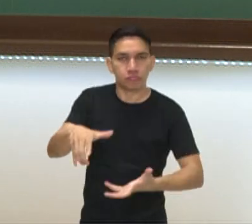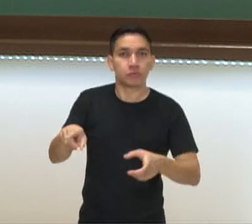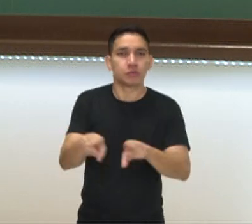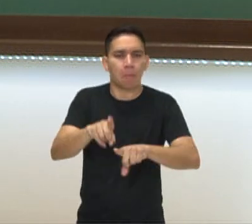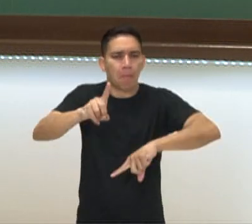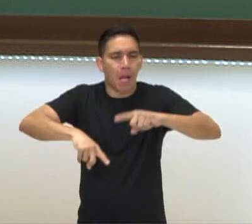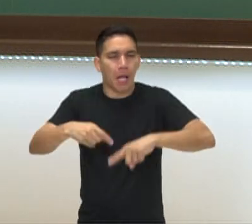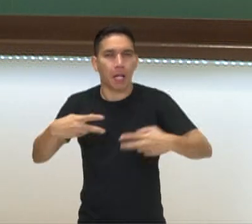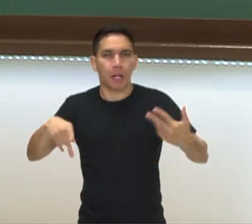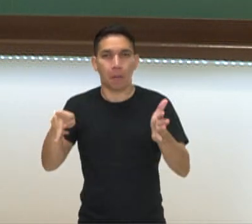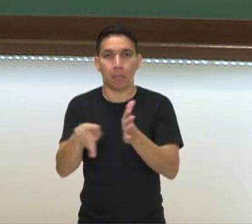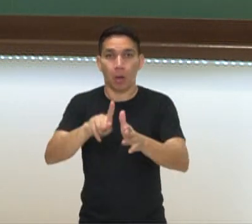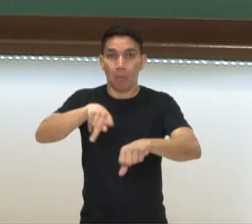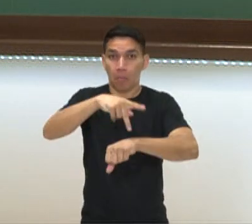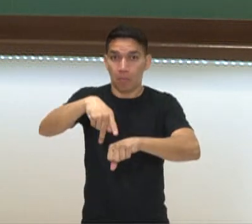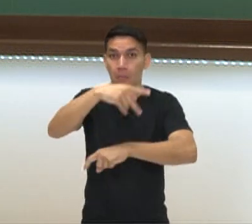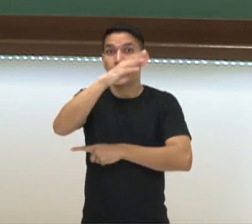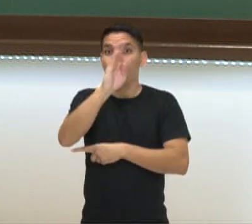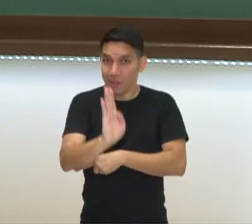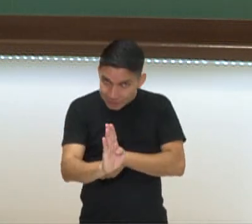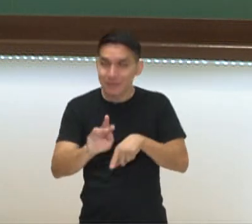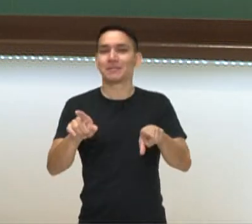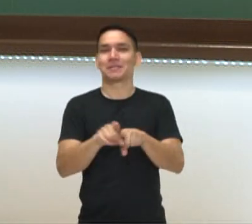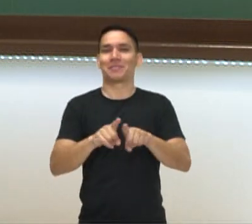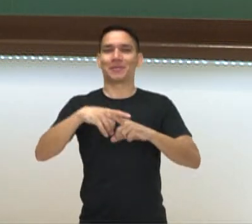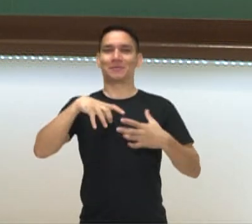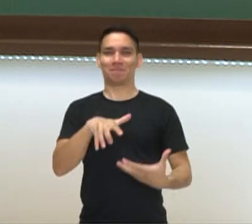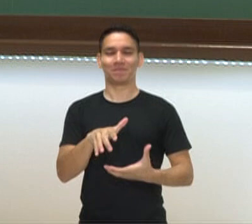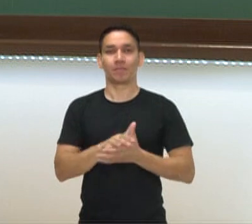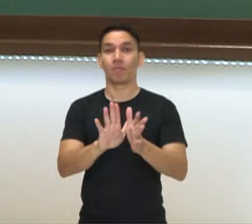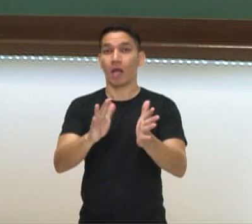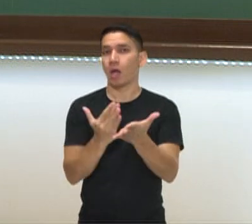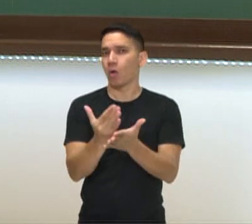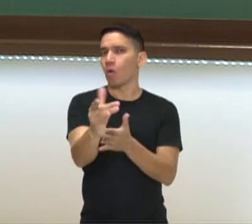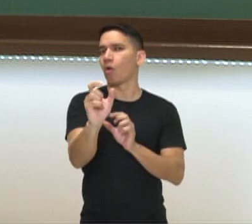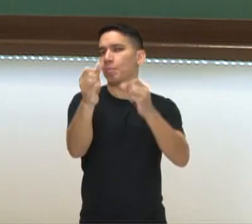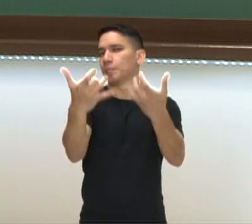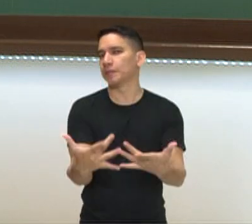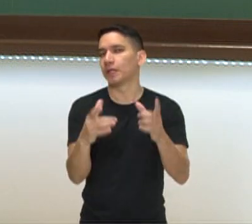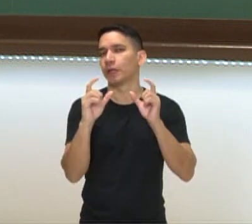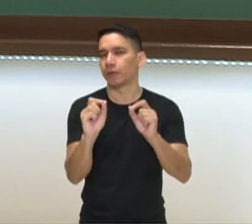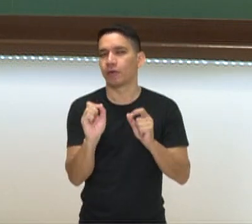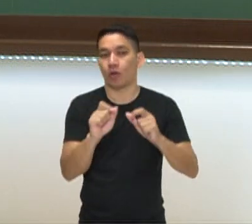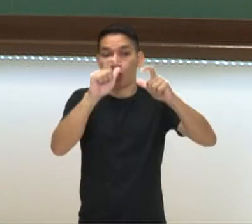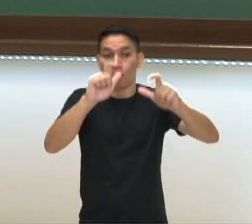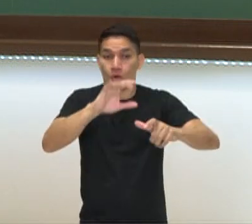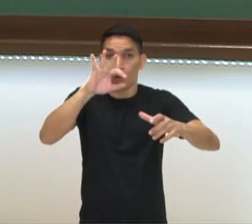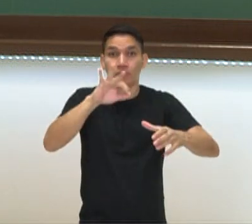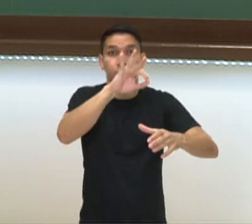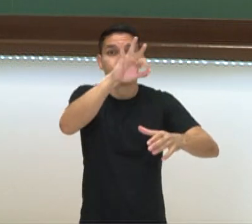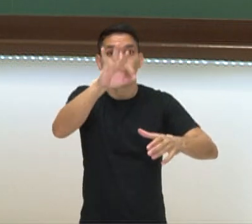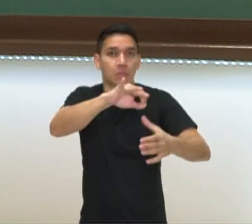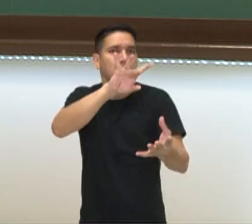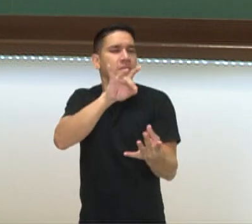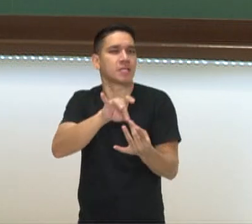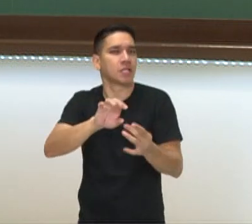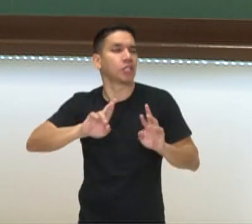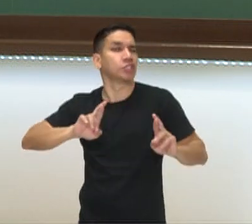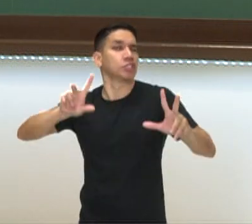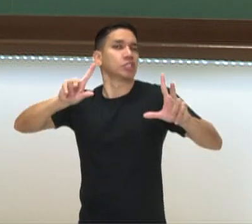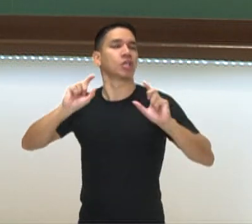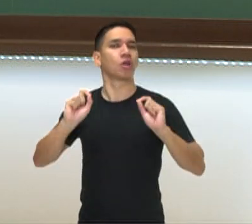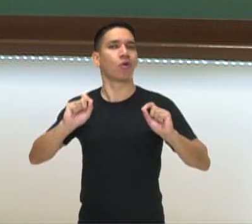do Brasil e do mundo. Mas vamos começar falando de um lugar sagrado bem diferente, de